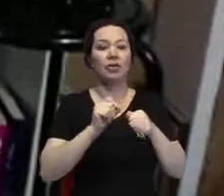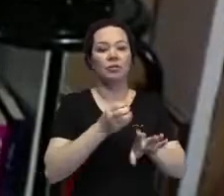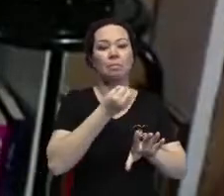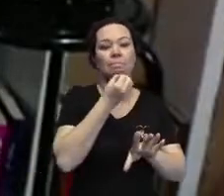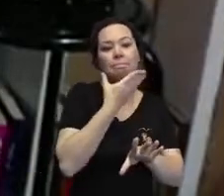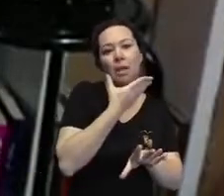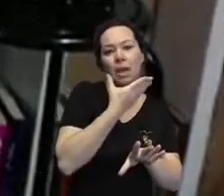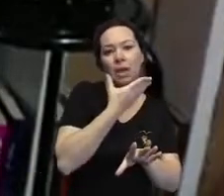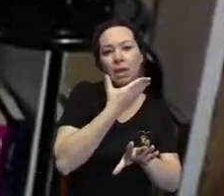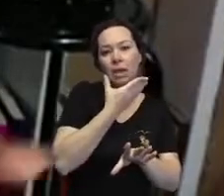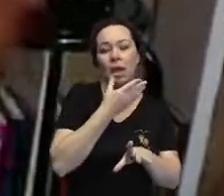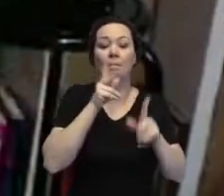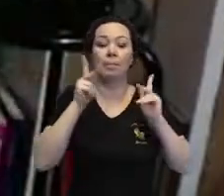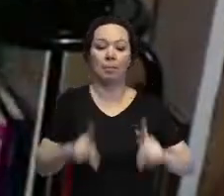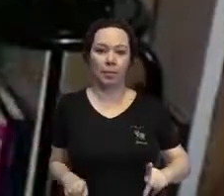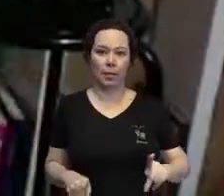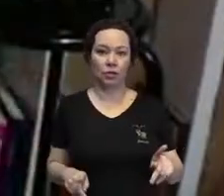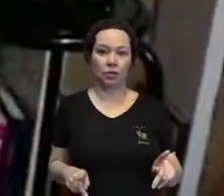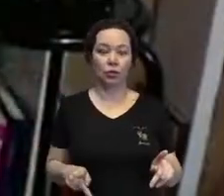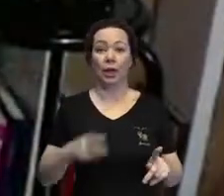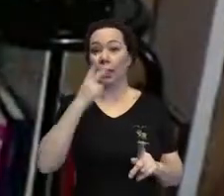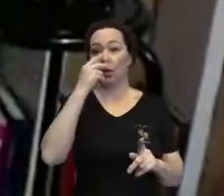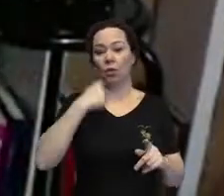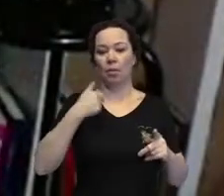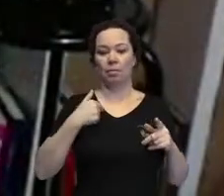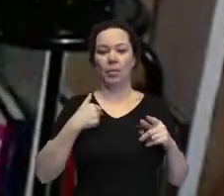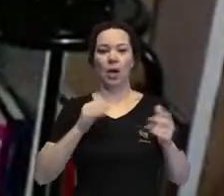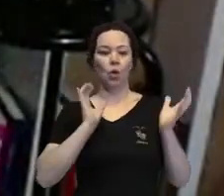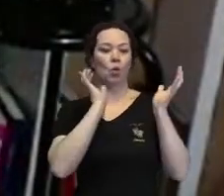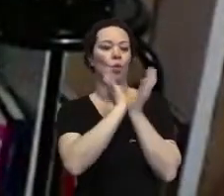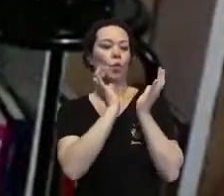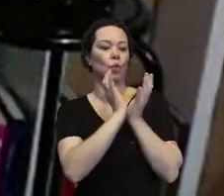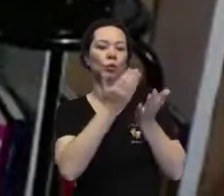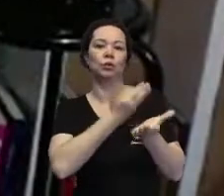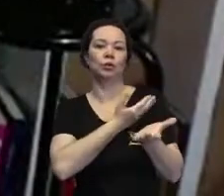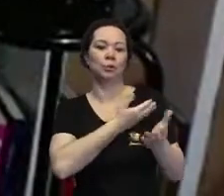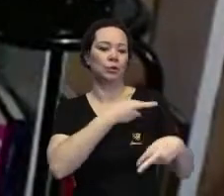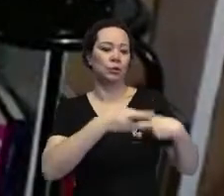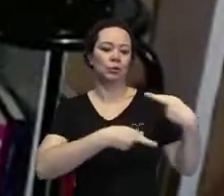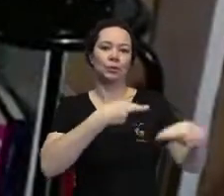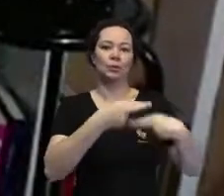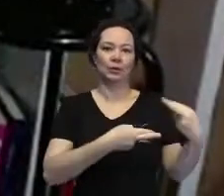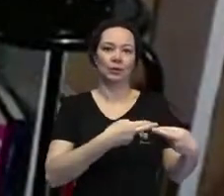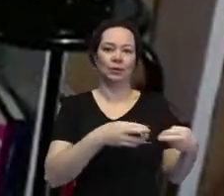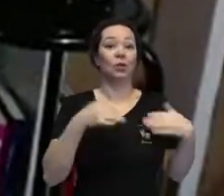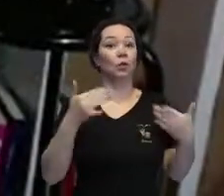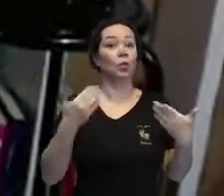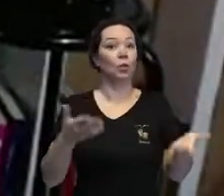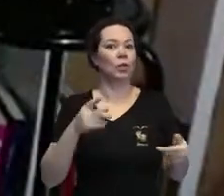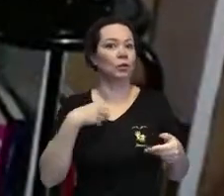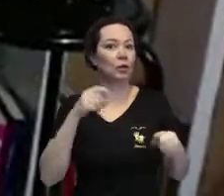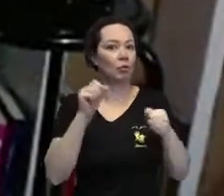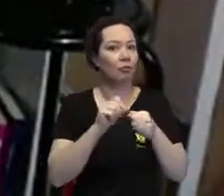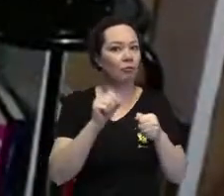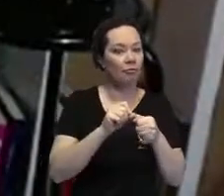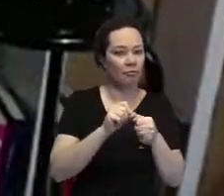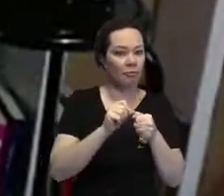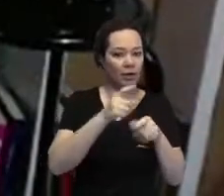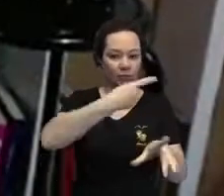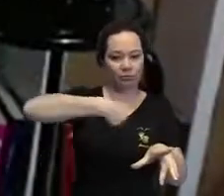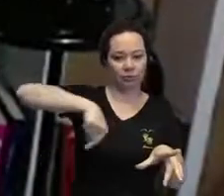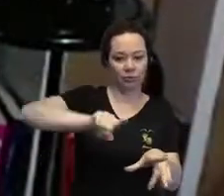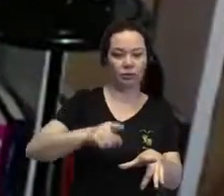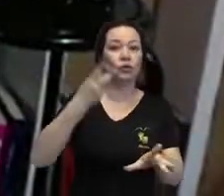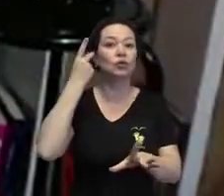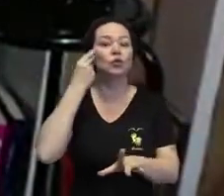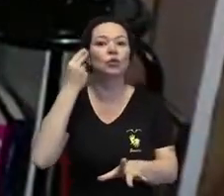para aquelas pessoas que são do meu círculo de relações. Gente, quando eu sigo essa lógica, naturalmente